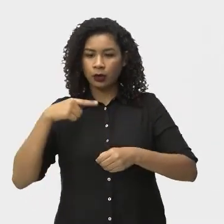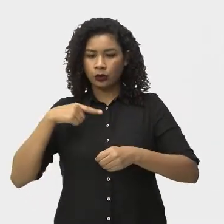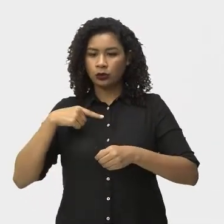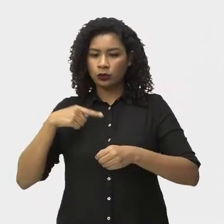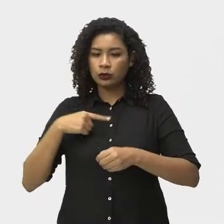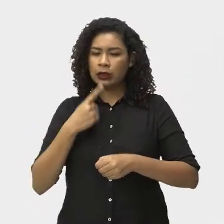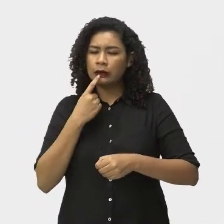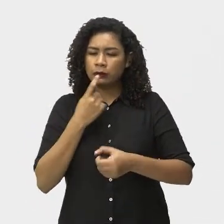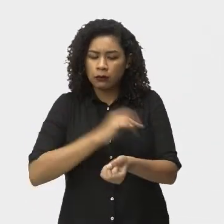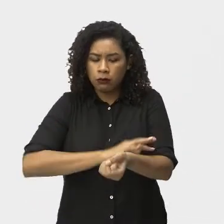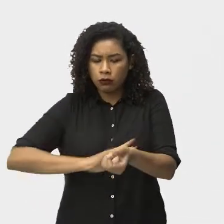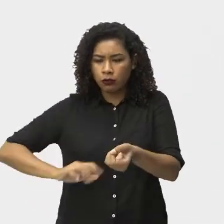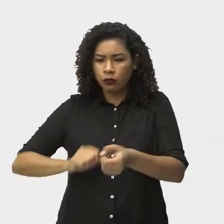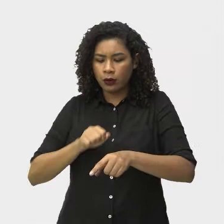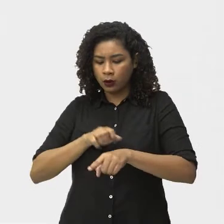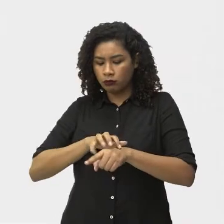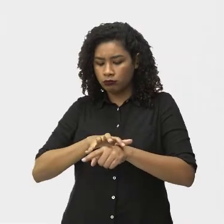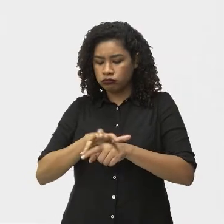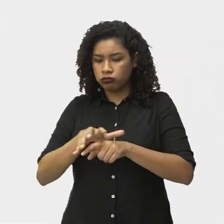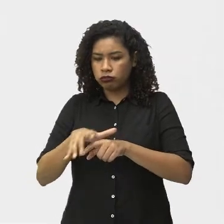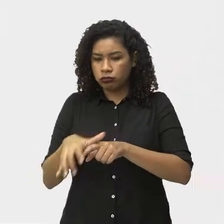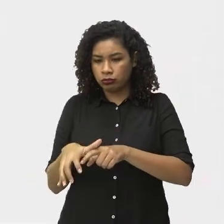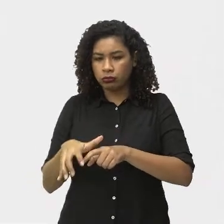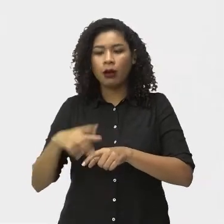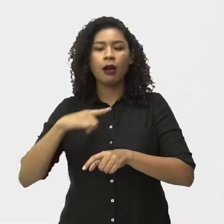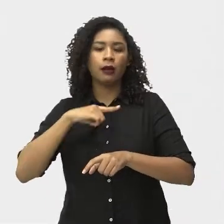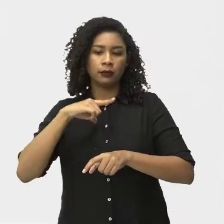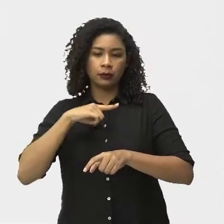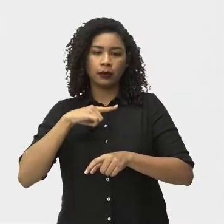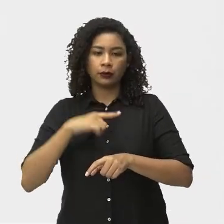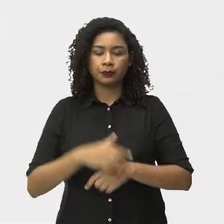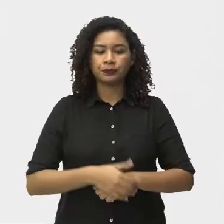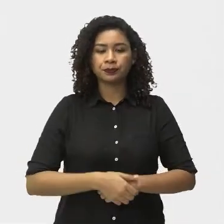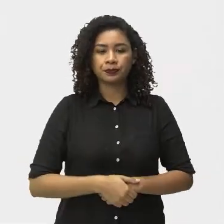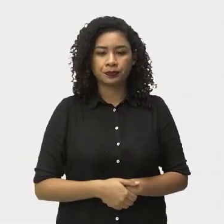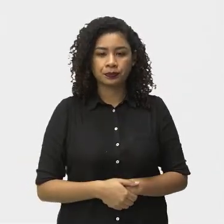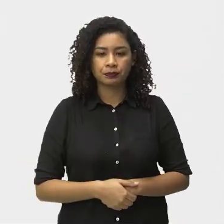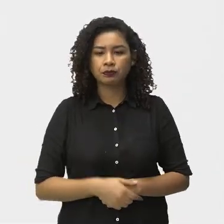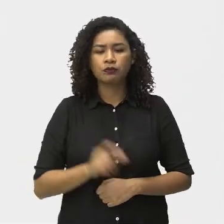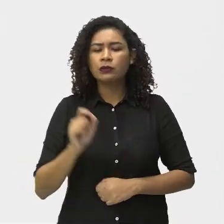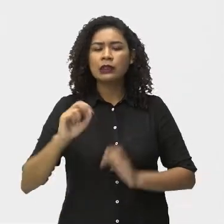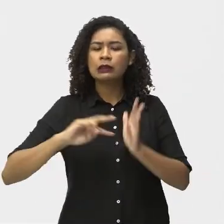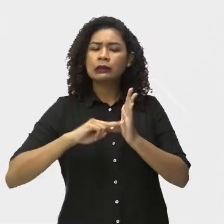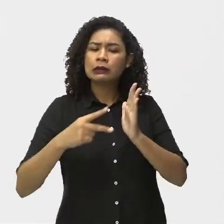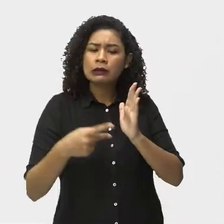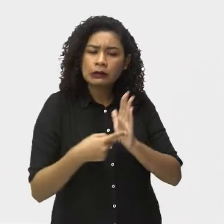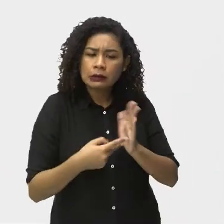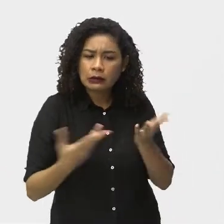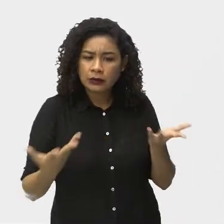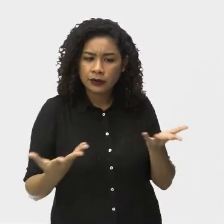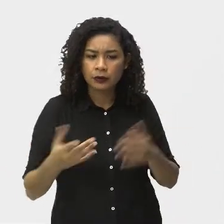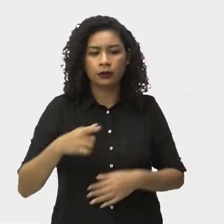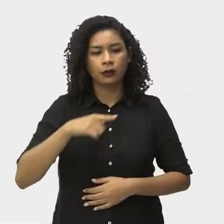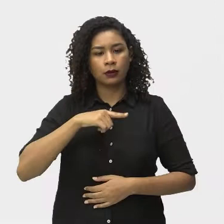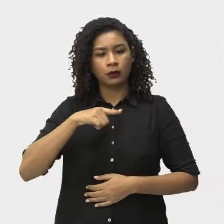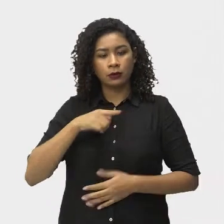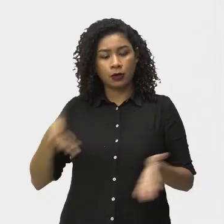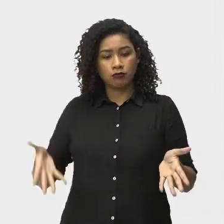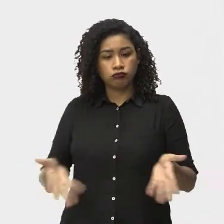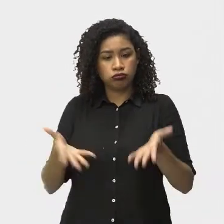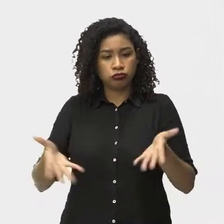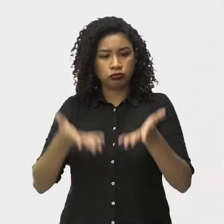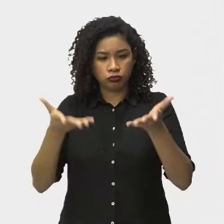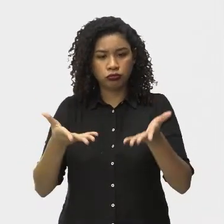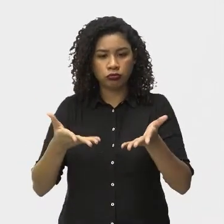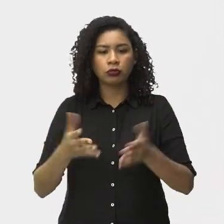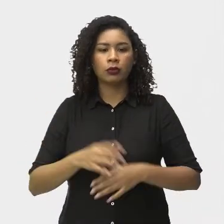indivíduo, proporcionando a ereção deste órgão. Então, o que que nós temos aí, né? Quando nós temos ali o estímulo a